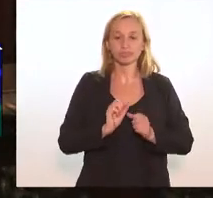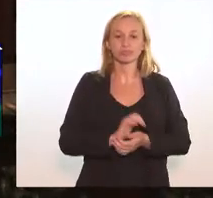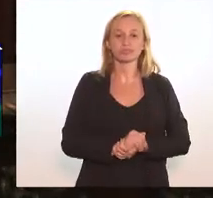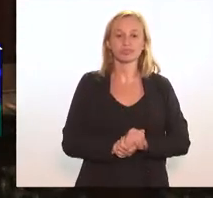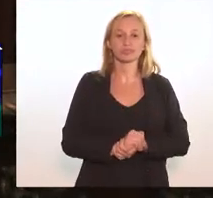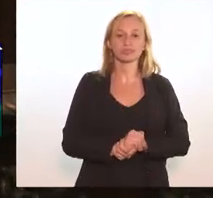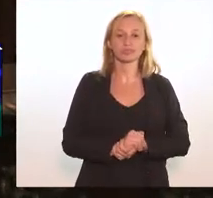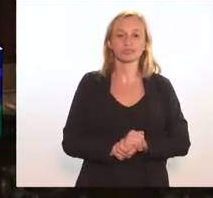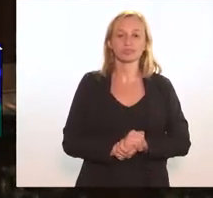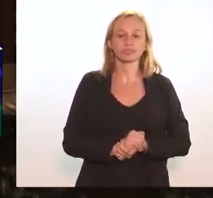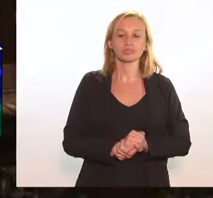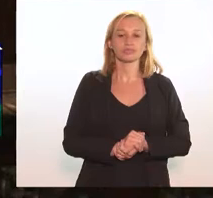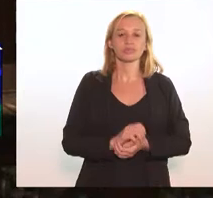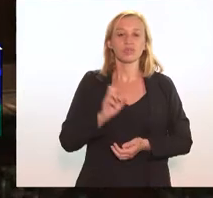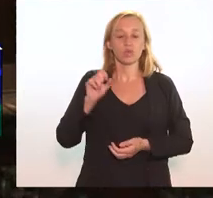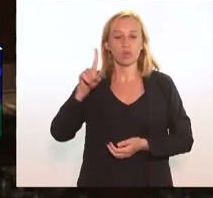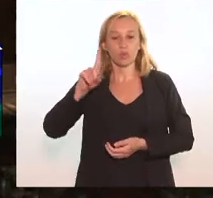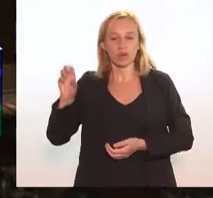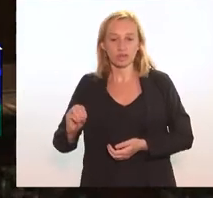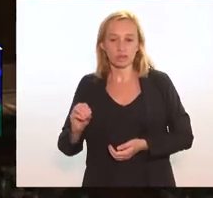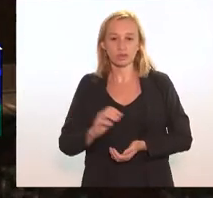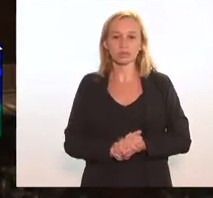para que se possa garantir a sede da UESO